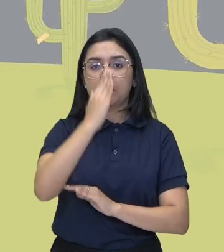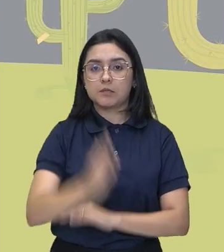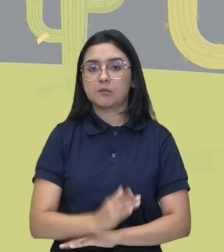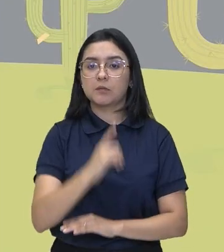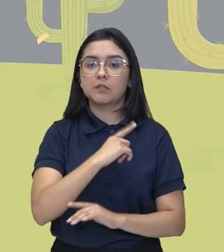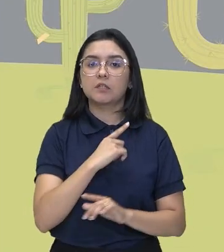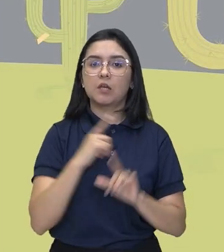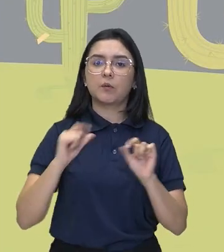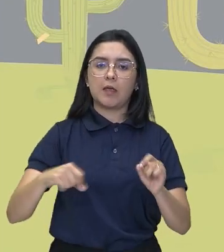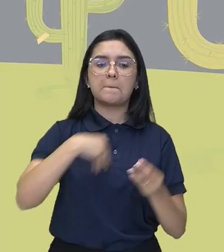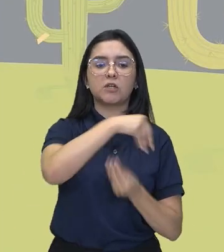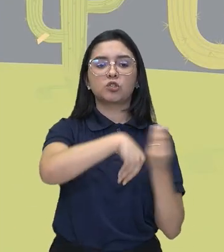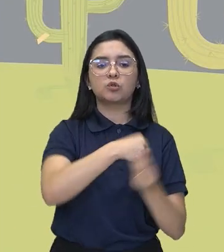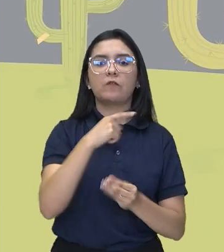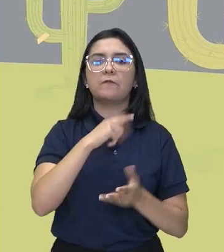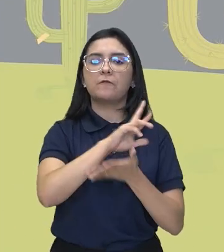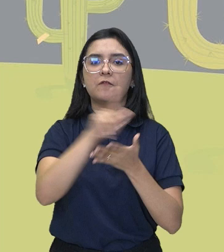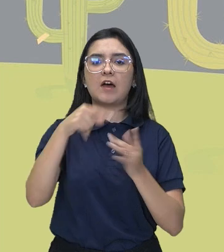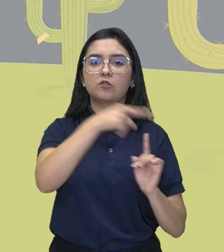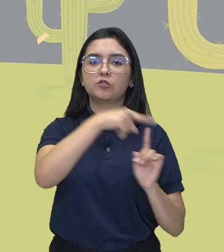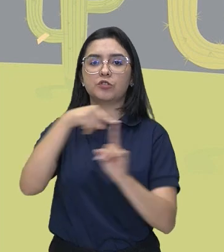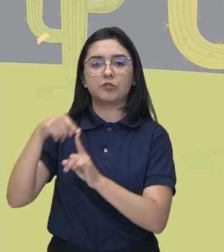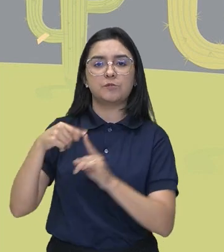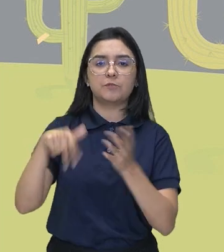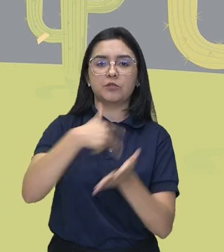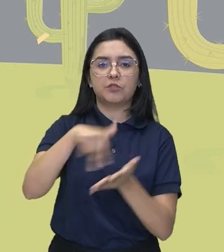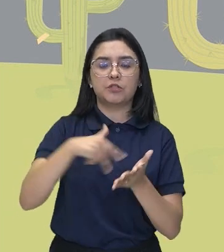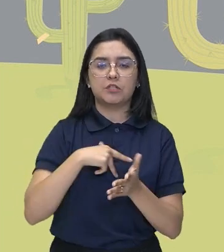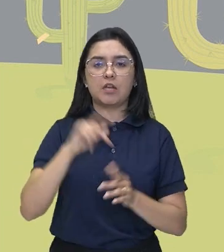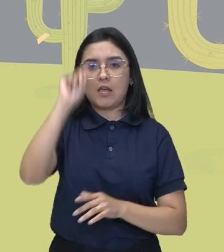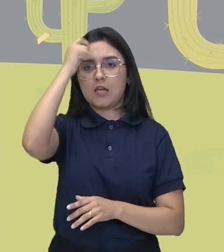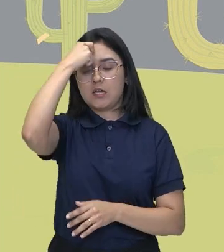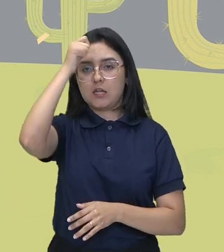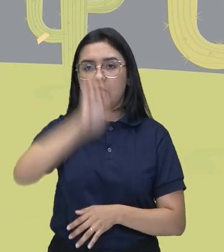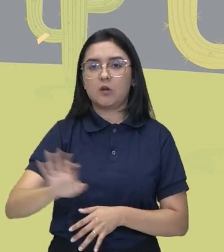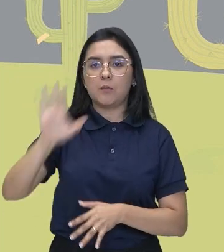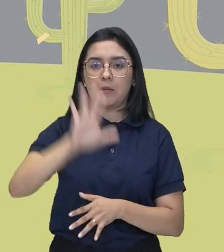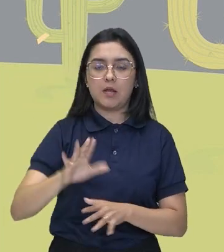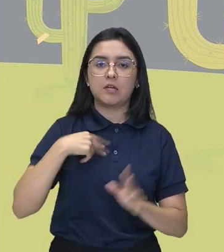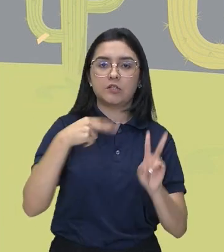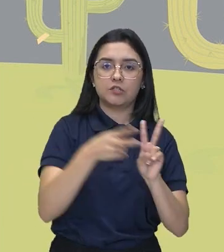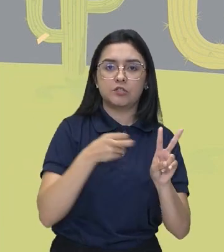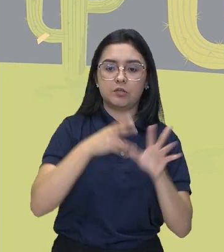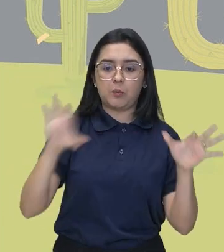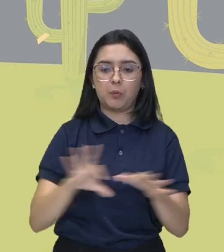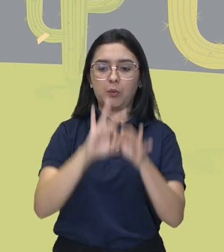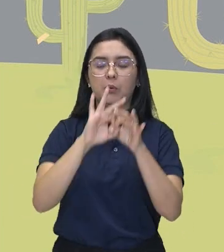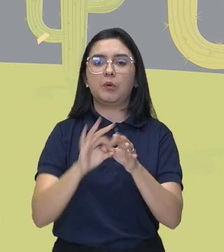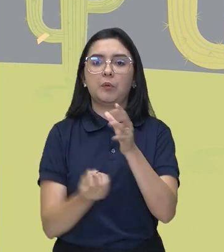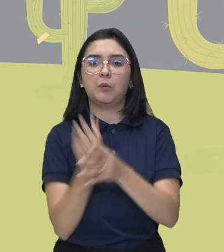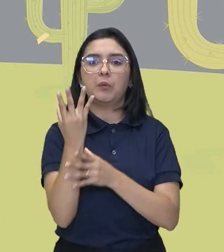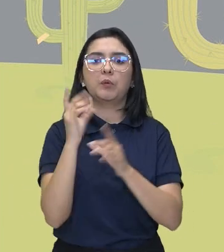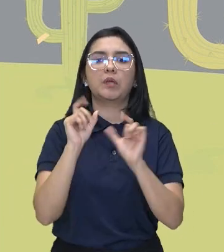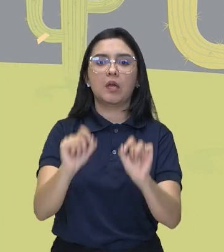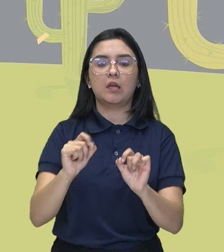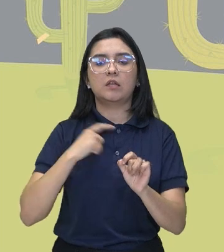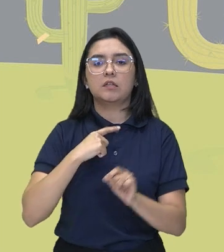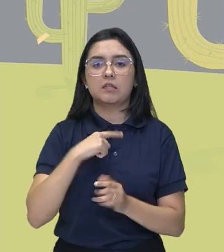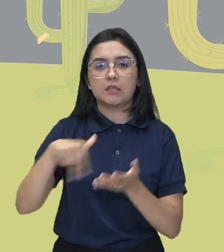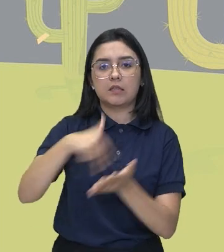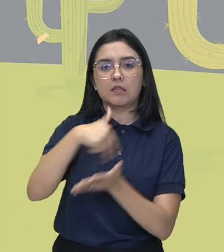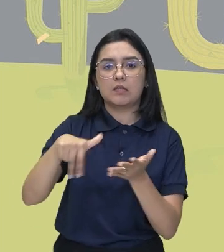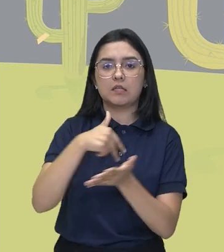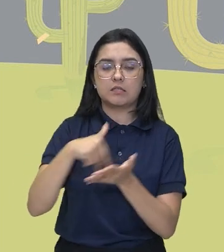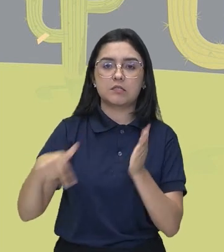uma grande mistura de danças europeias, africanas, indígenas e resultando, né, nas nossas